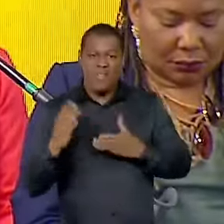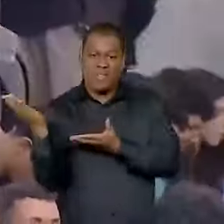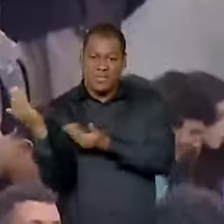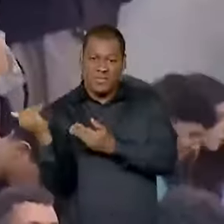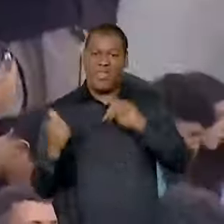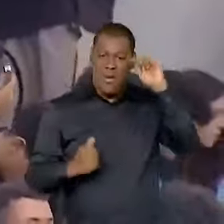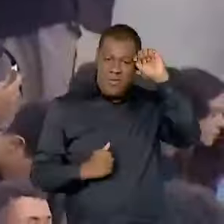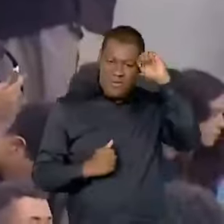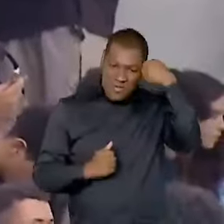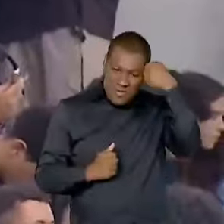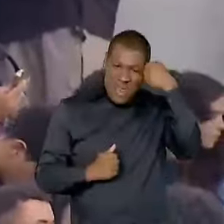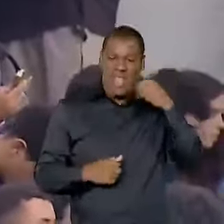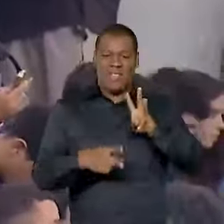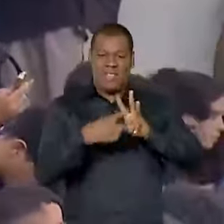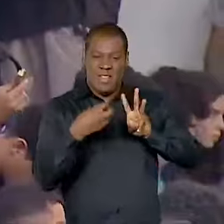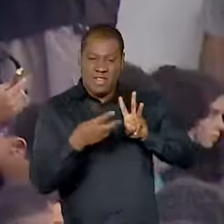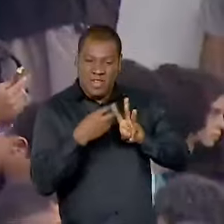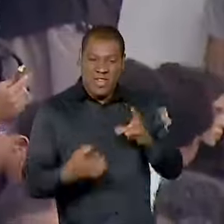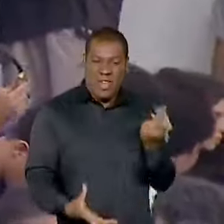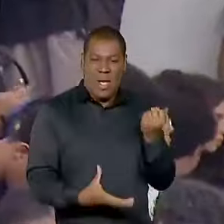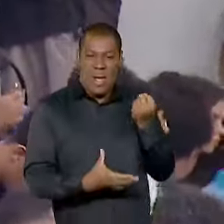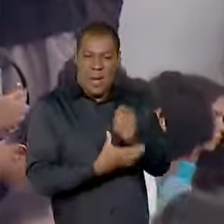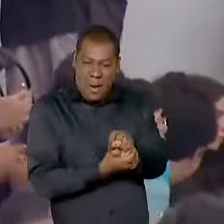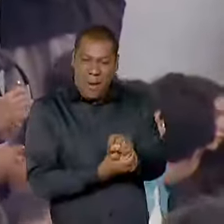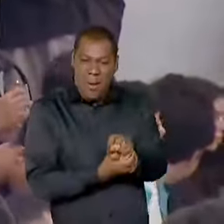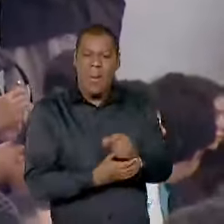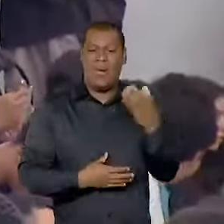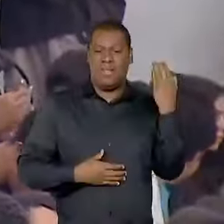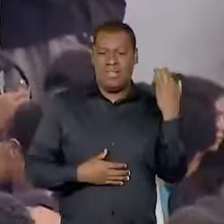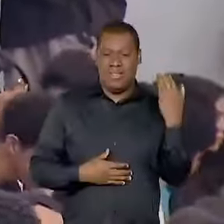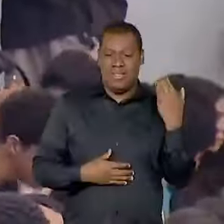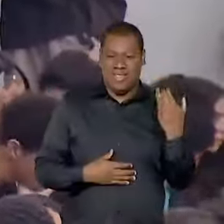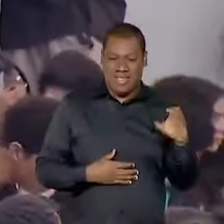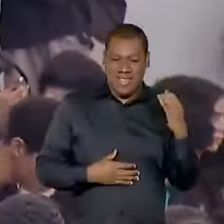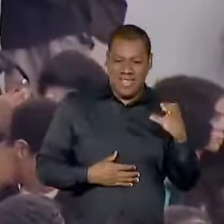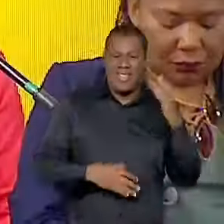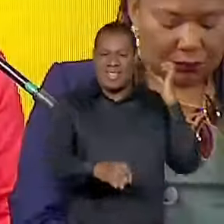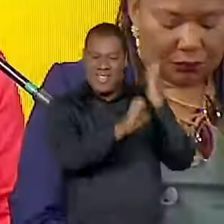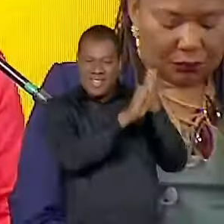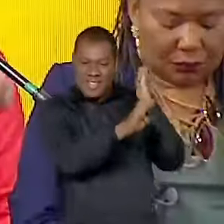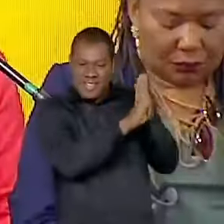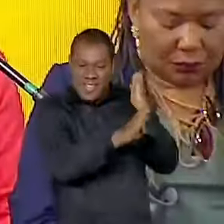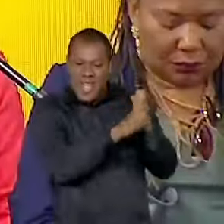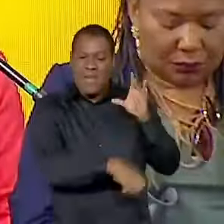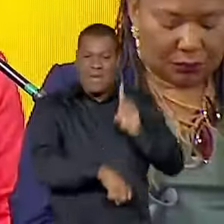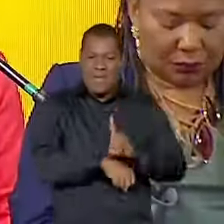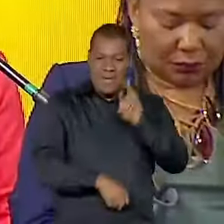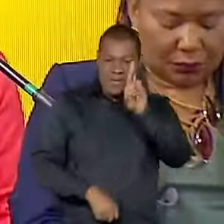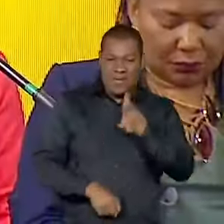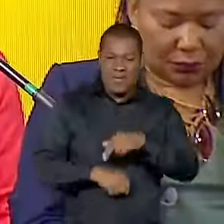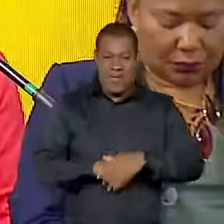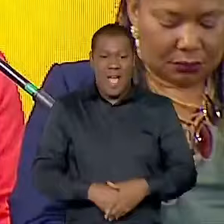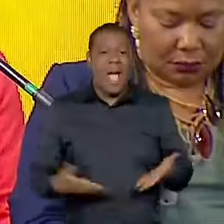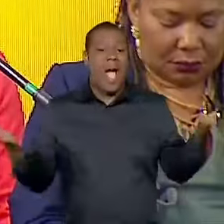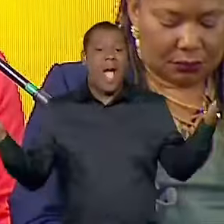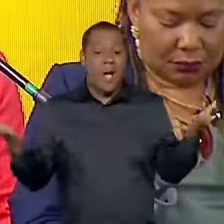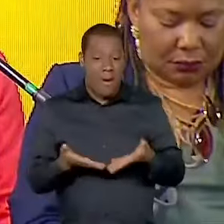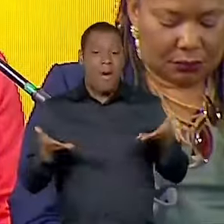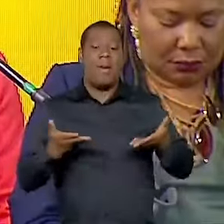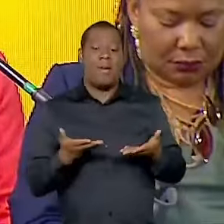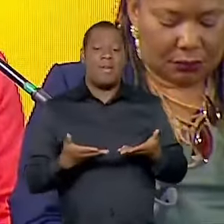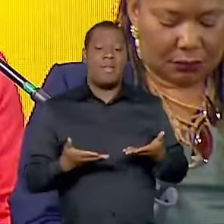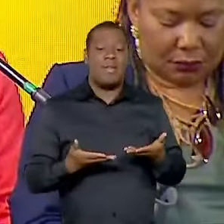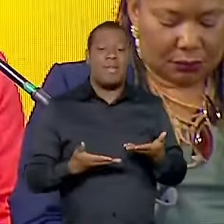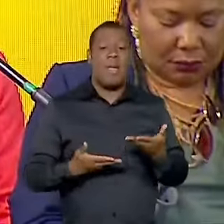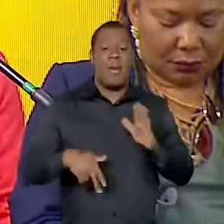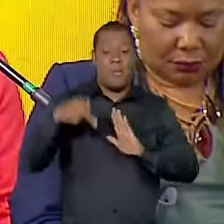negros, negras, indígenas, quilombolas, cientistas, engenheiros, doutores. Agora foi aprovado o